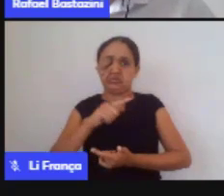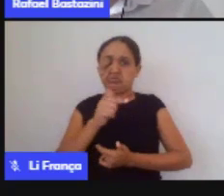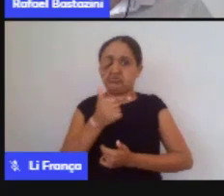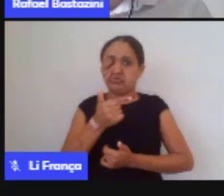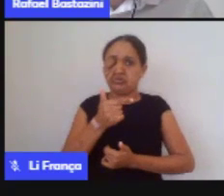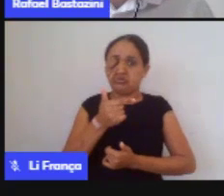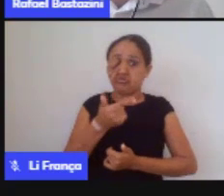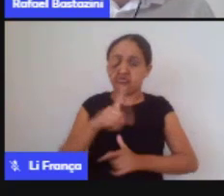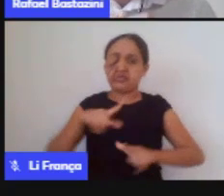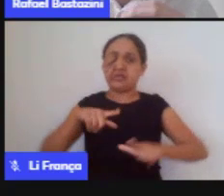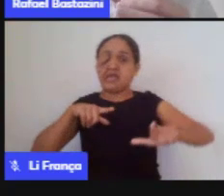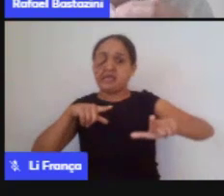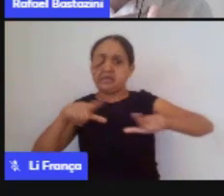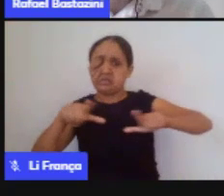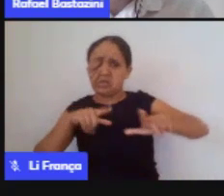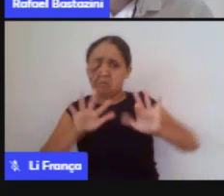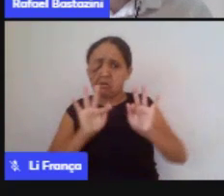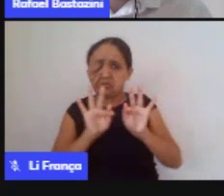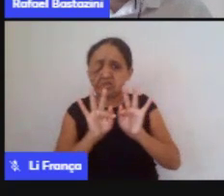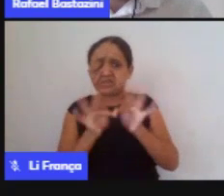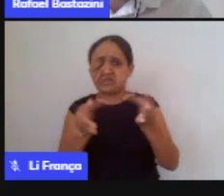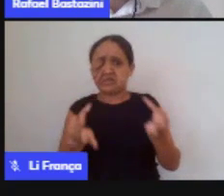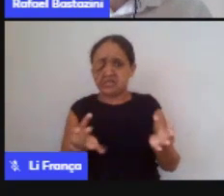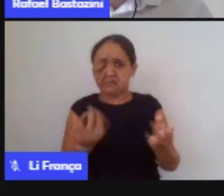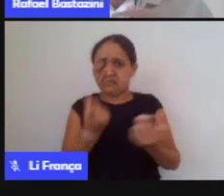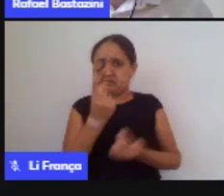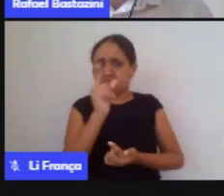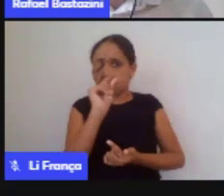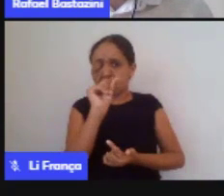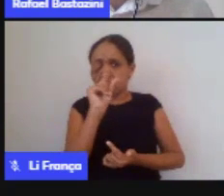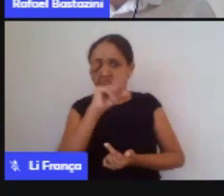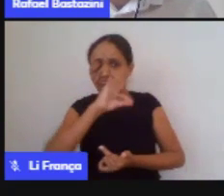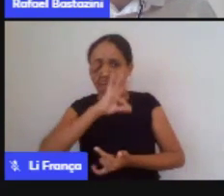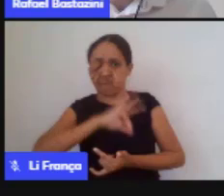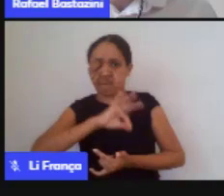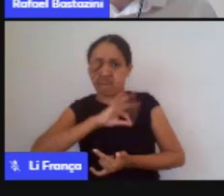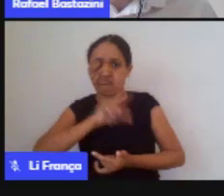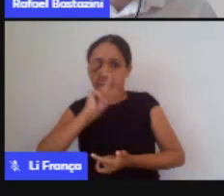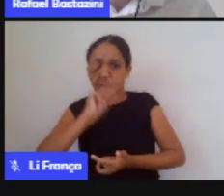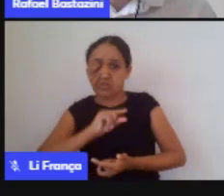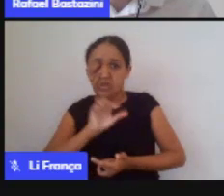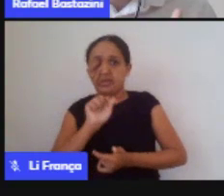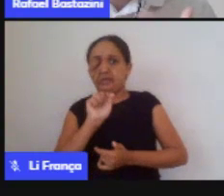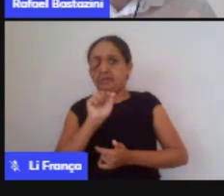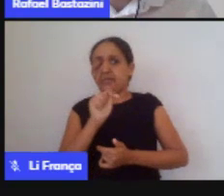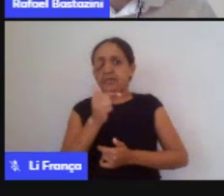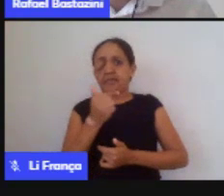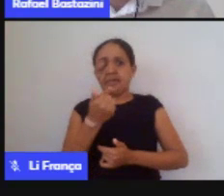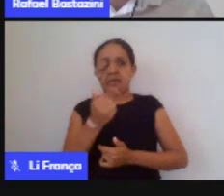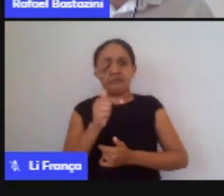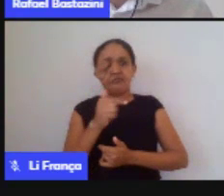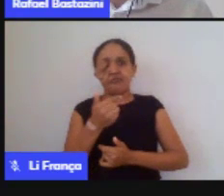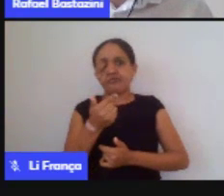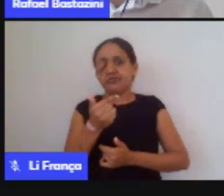tinham um emprego muito simples, uma renda muito baixa e que não tinham condição de, por meio